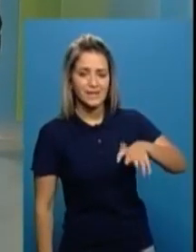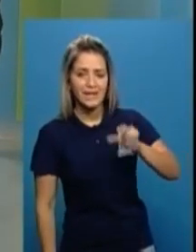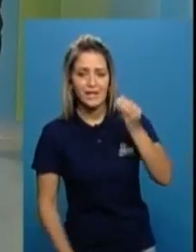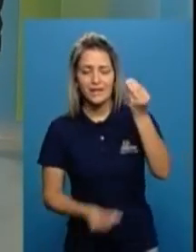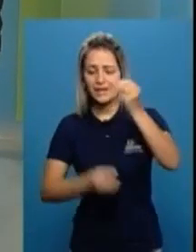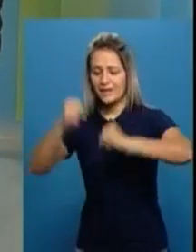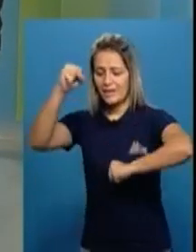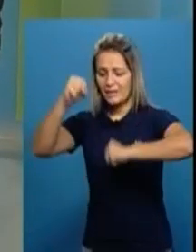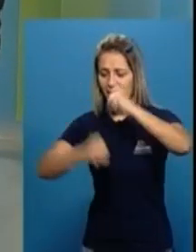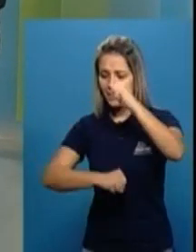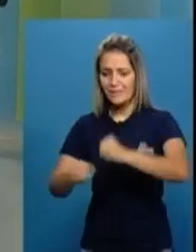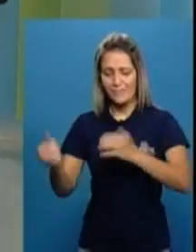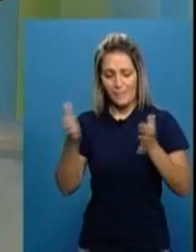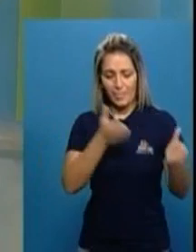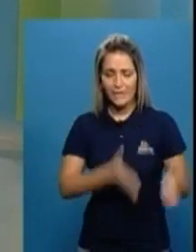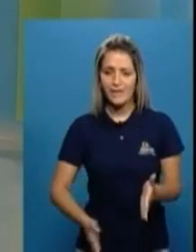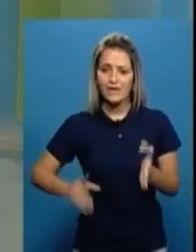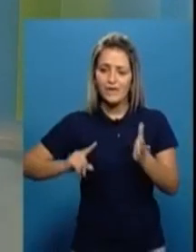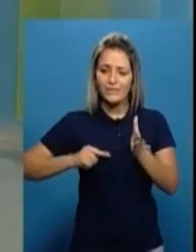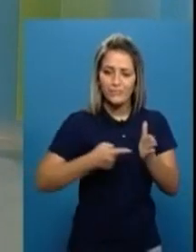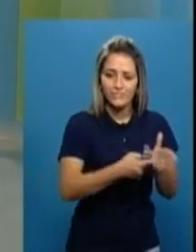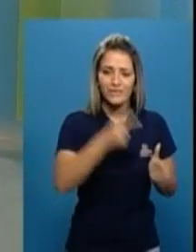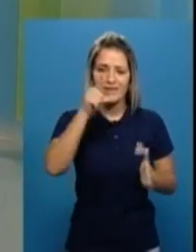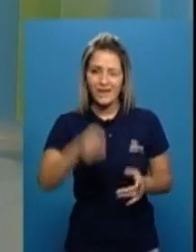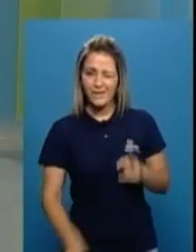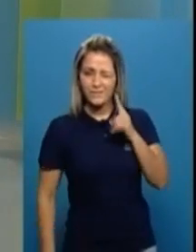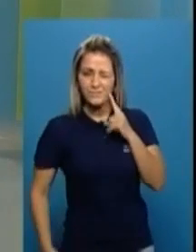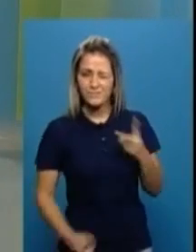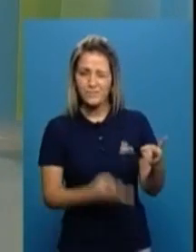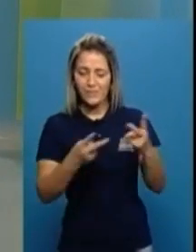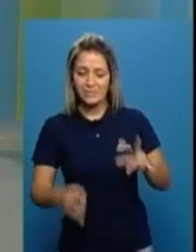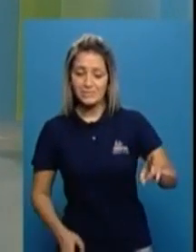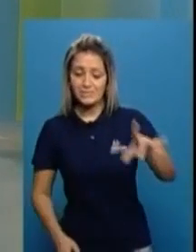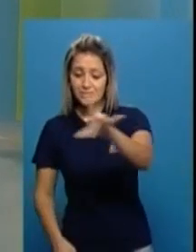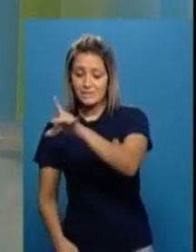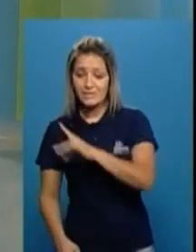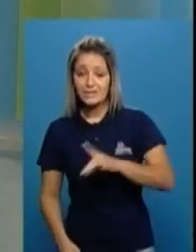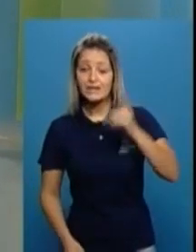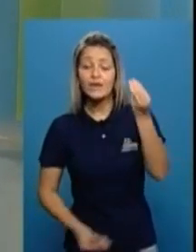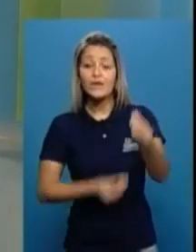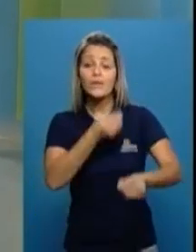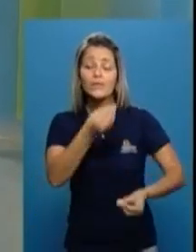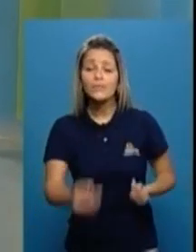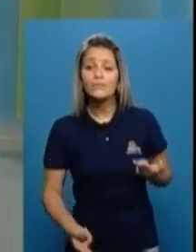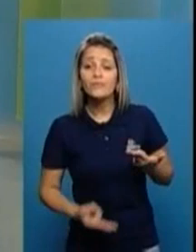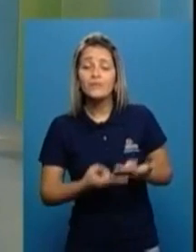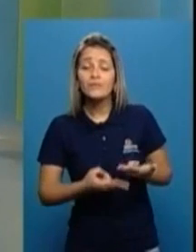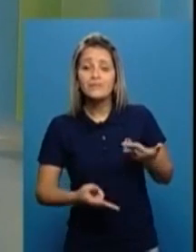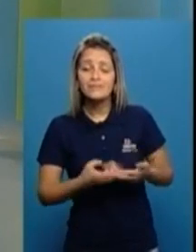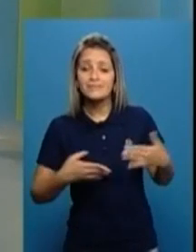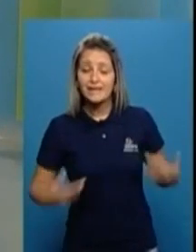processos, furadeiras, né? Um tipo de layout por processo. Esse tipo é adotado geralmente quando